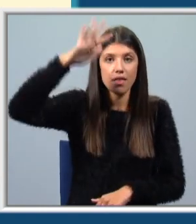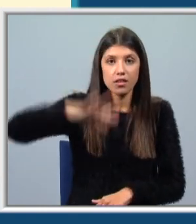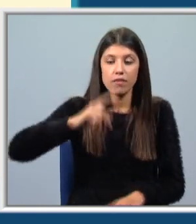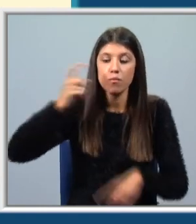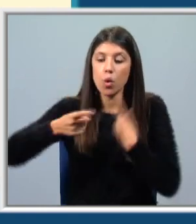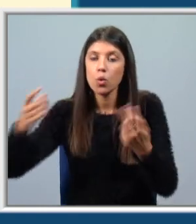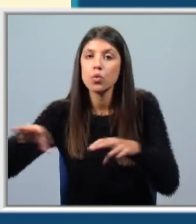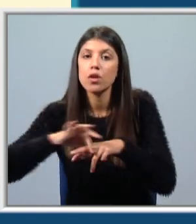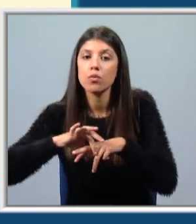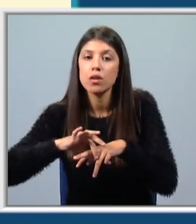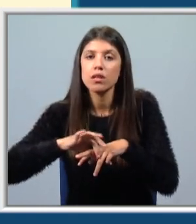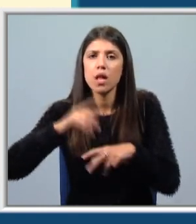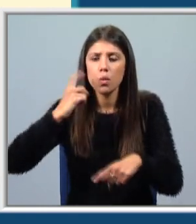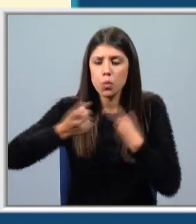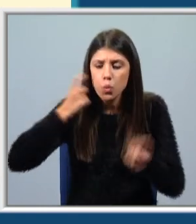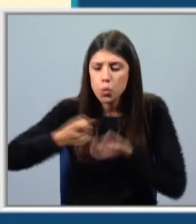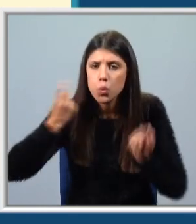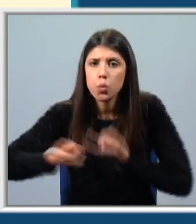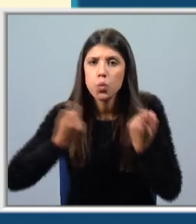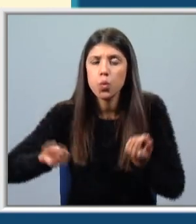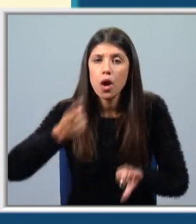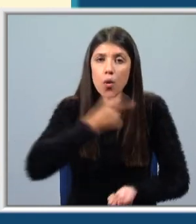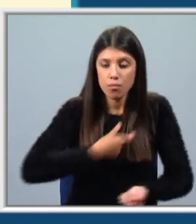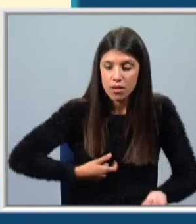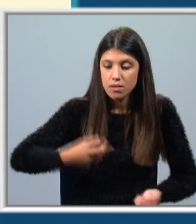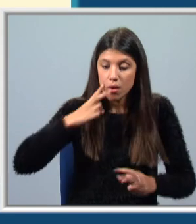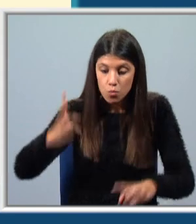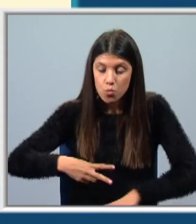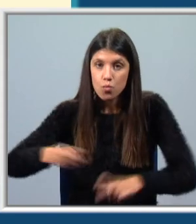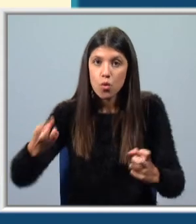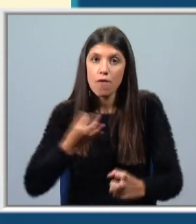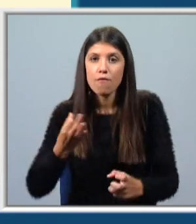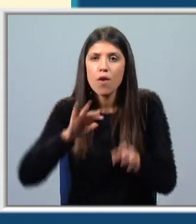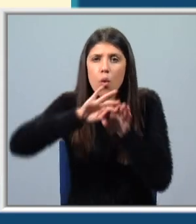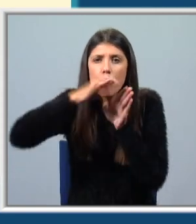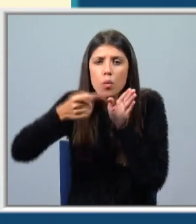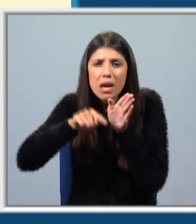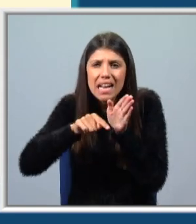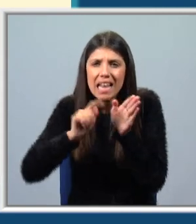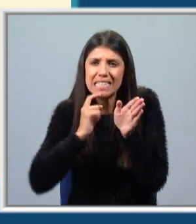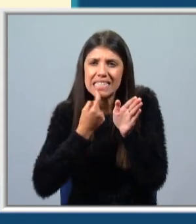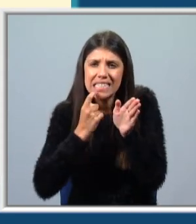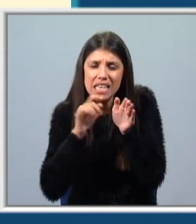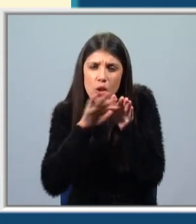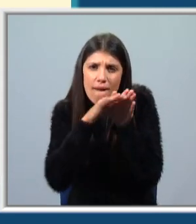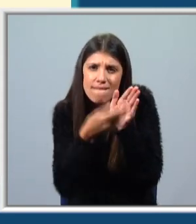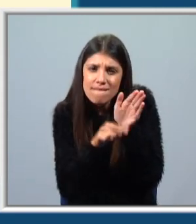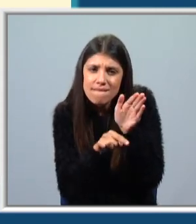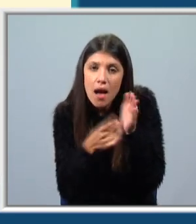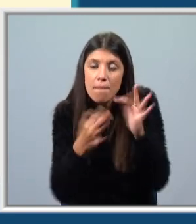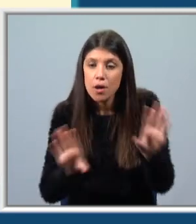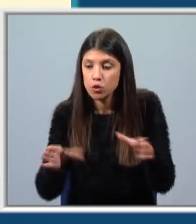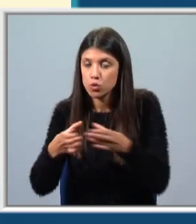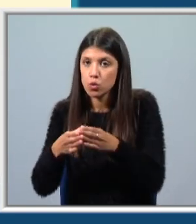anel. Após muito procurar, o príncipe encontrou o anel numa gruta de gelo. Mas um grupo